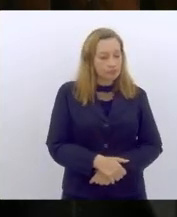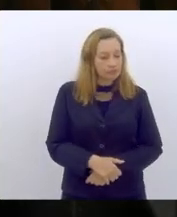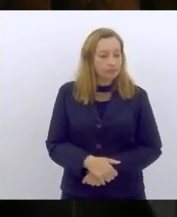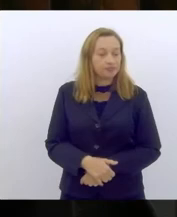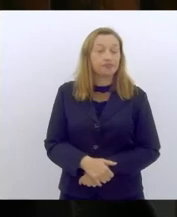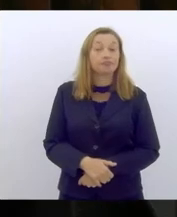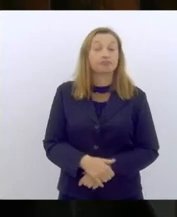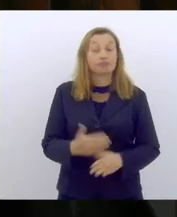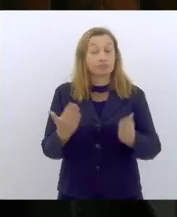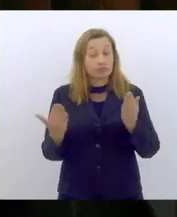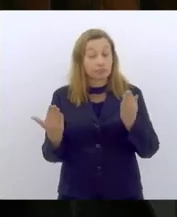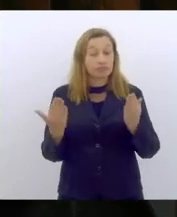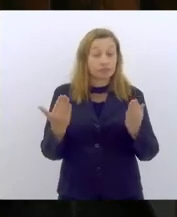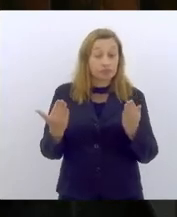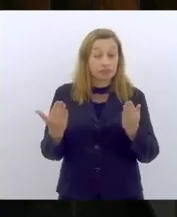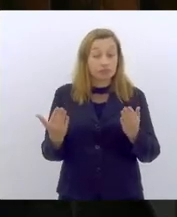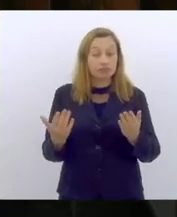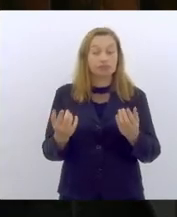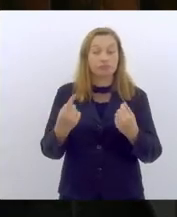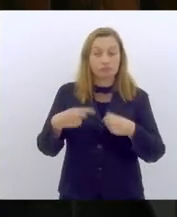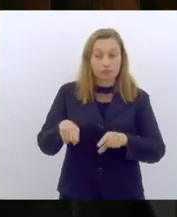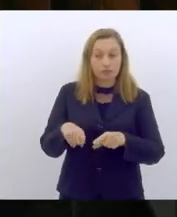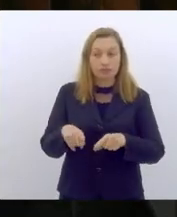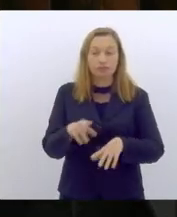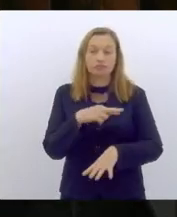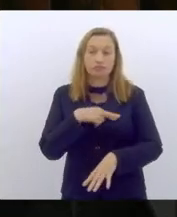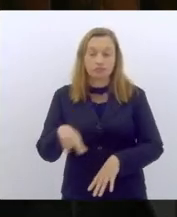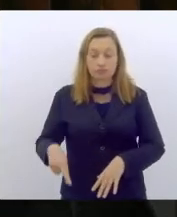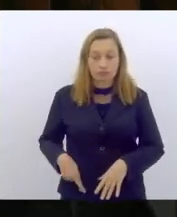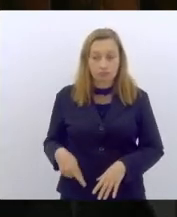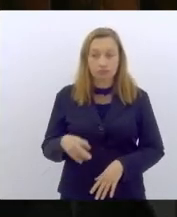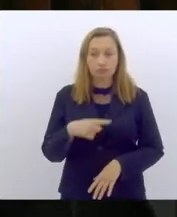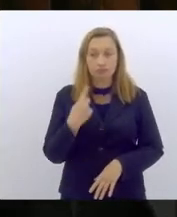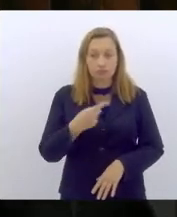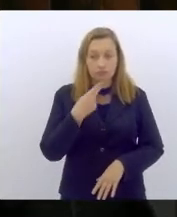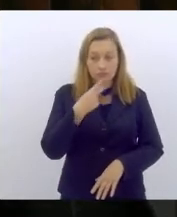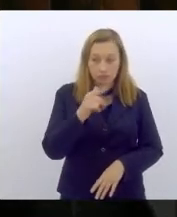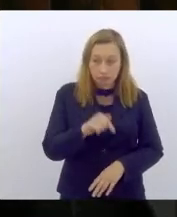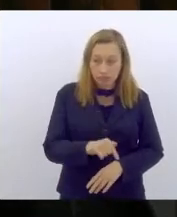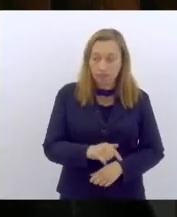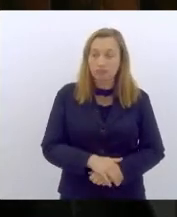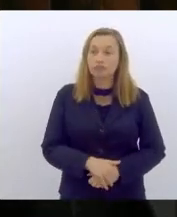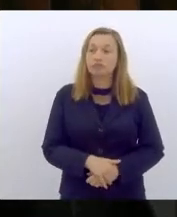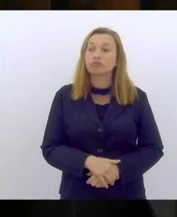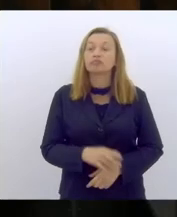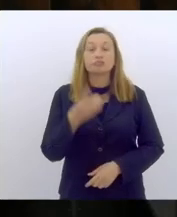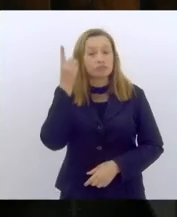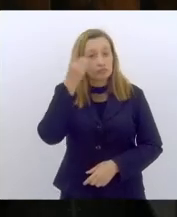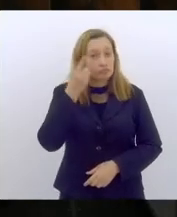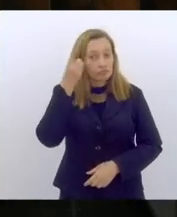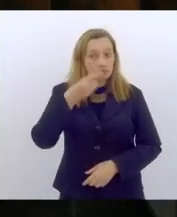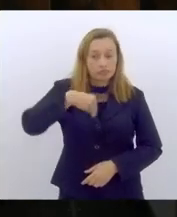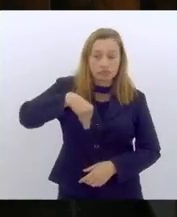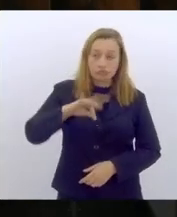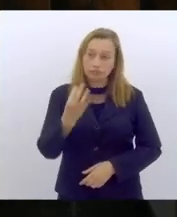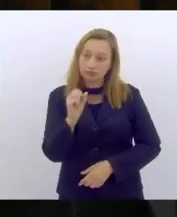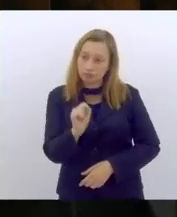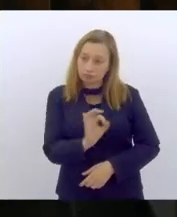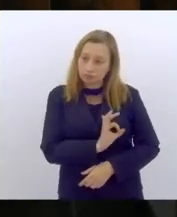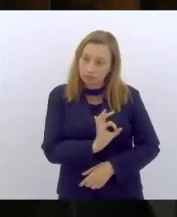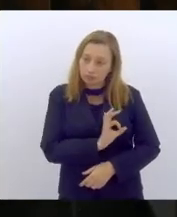hipóteses anti-republicanas que a gente aqui tava colocando e deputada Rocha